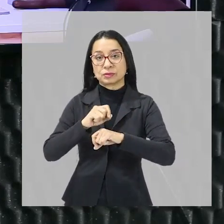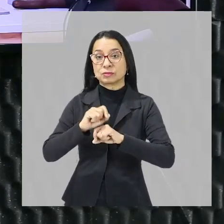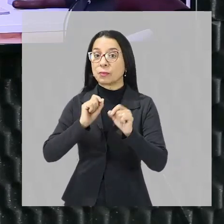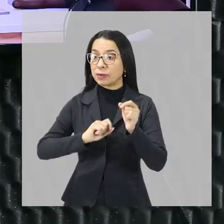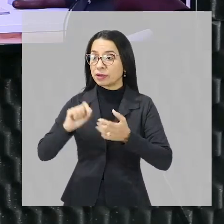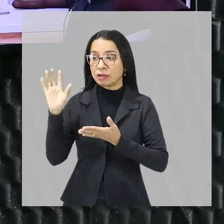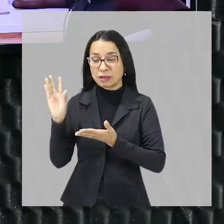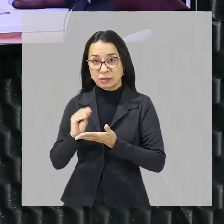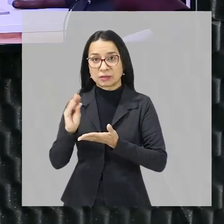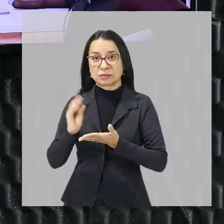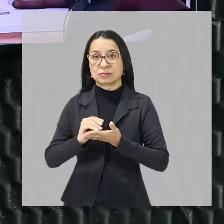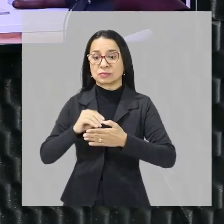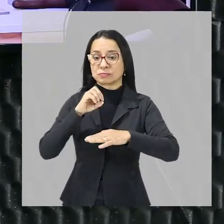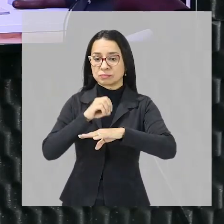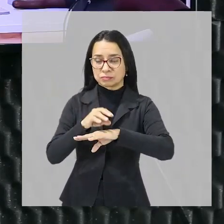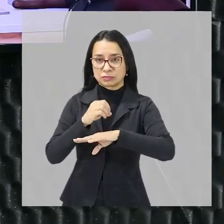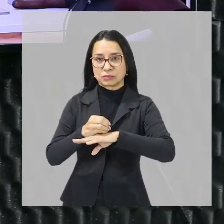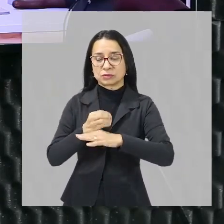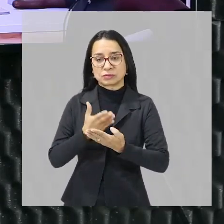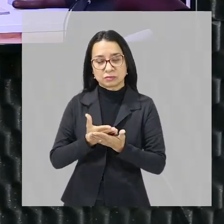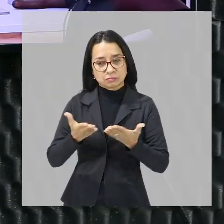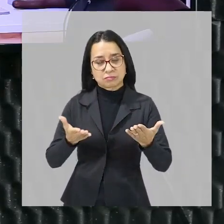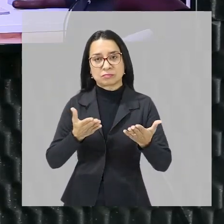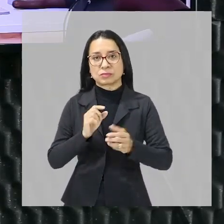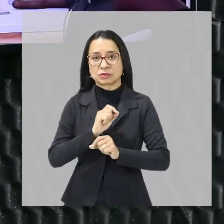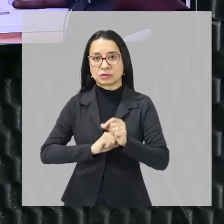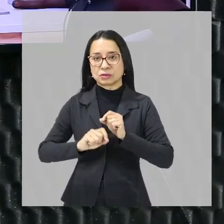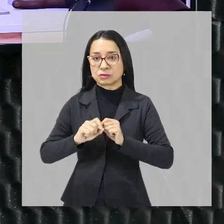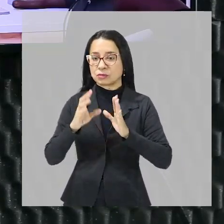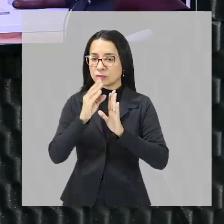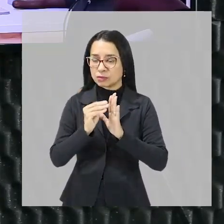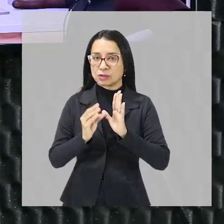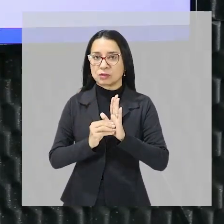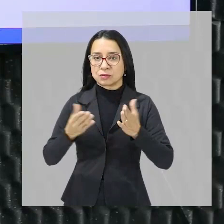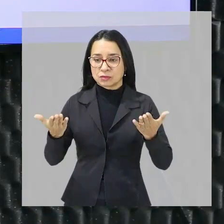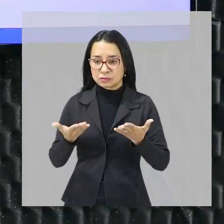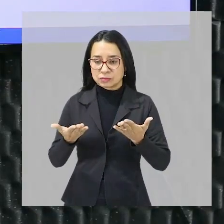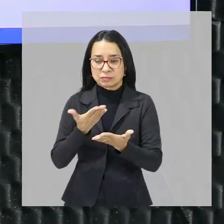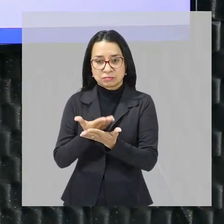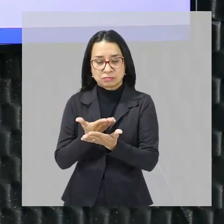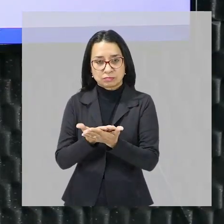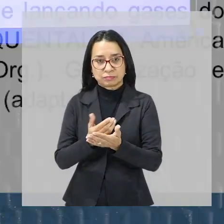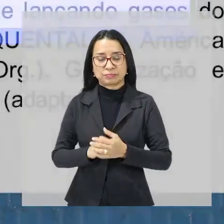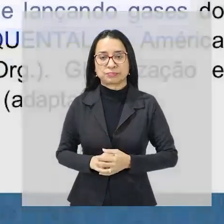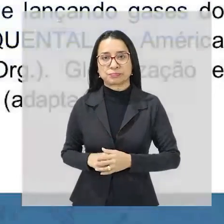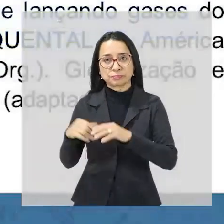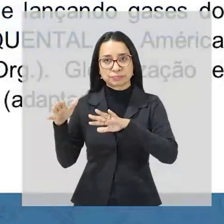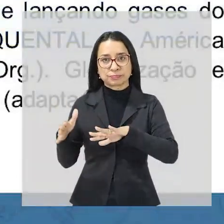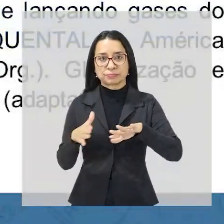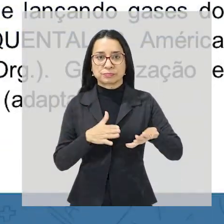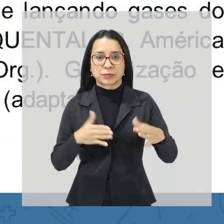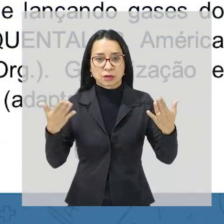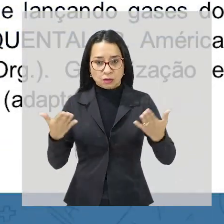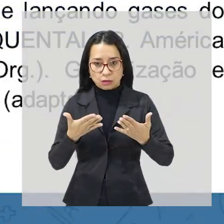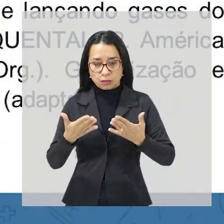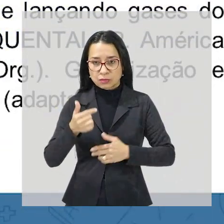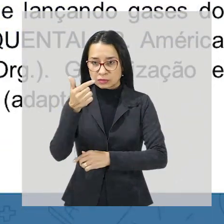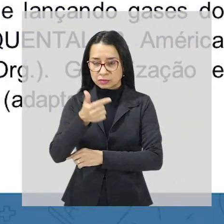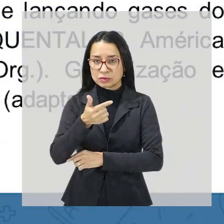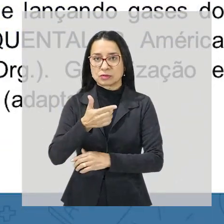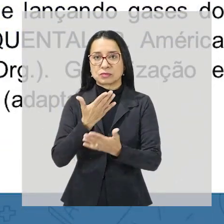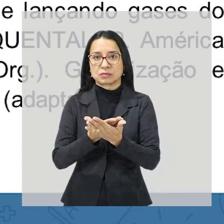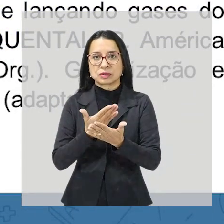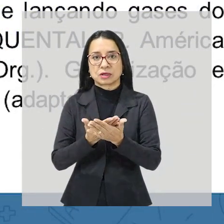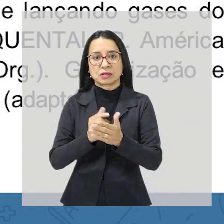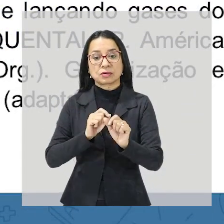passar sobre esse conteúdo da videoaula de hoje. E olha só, hoje a gente vai tratar da segunda parte do